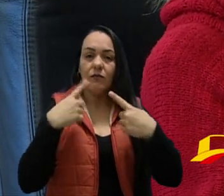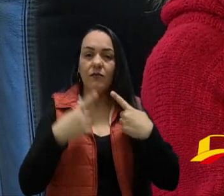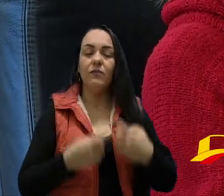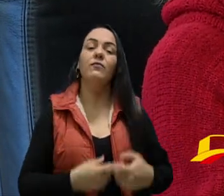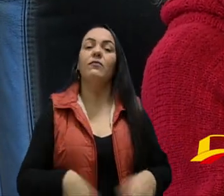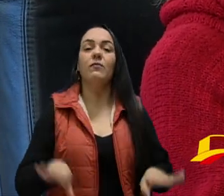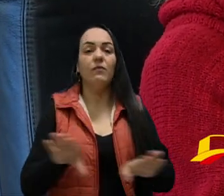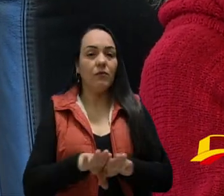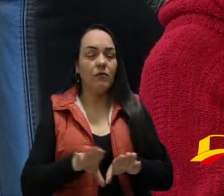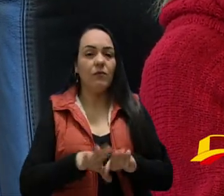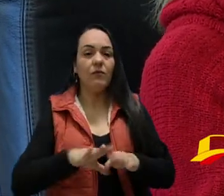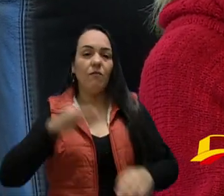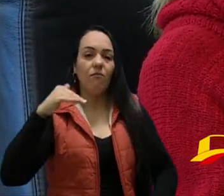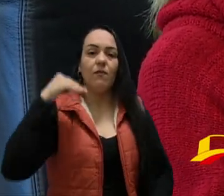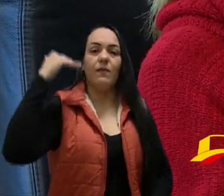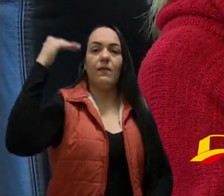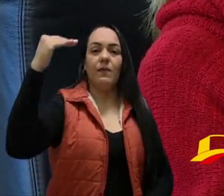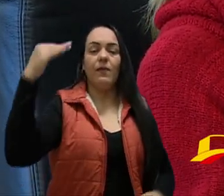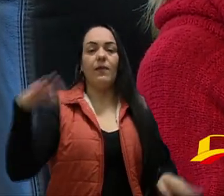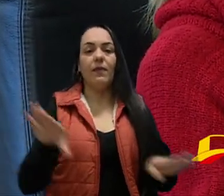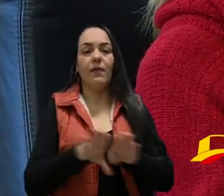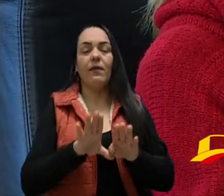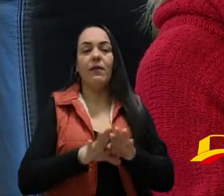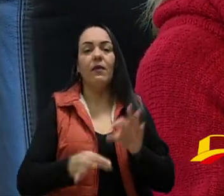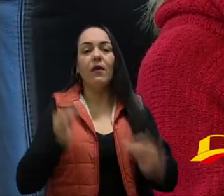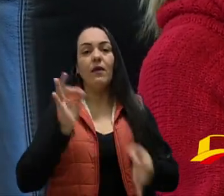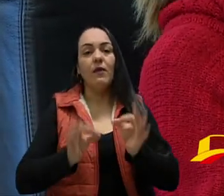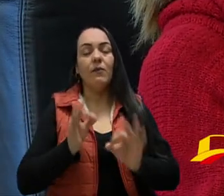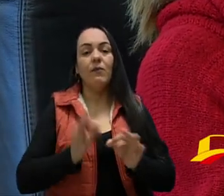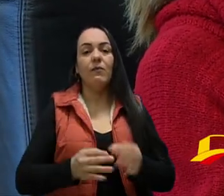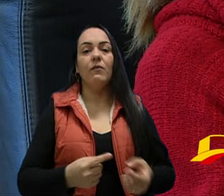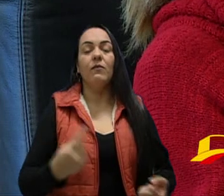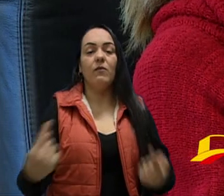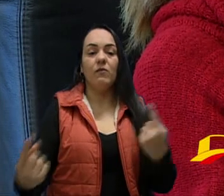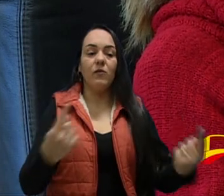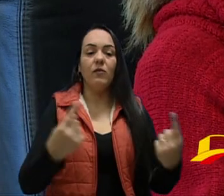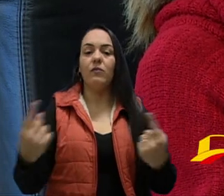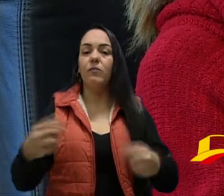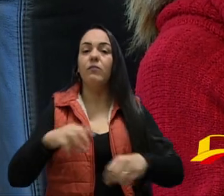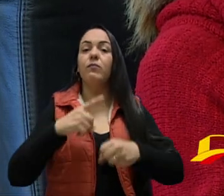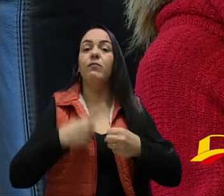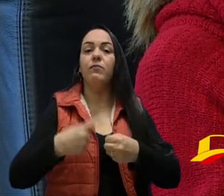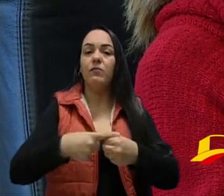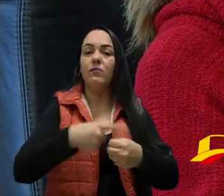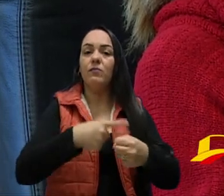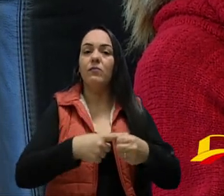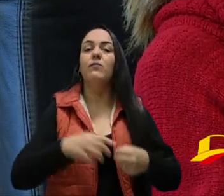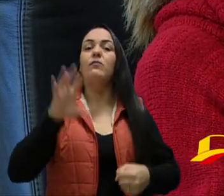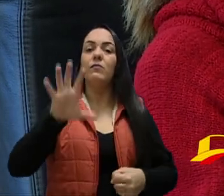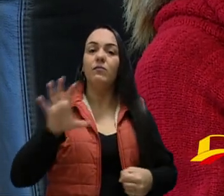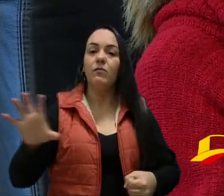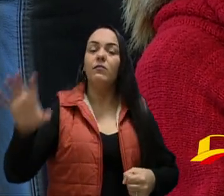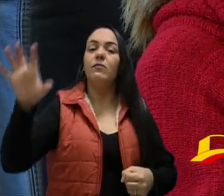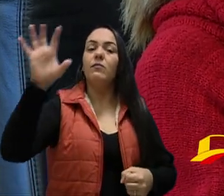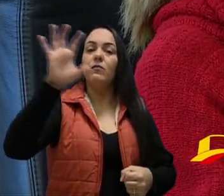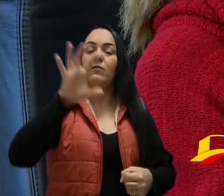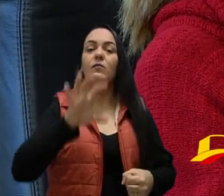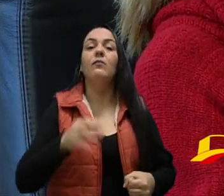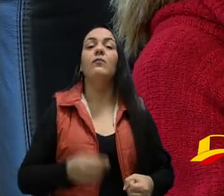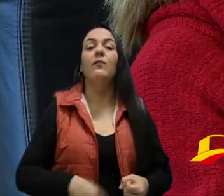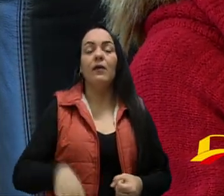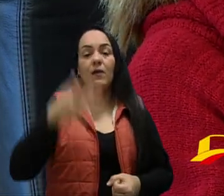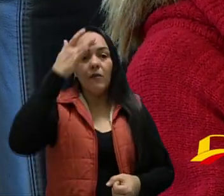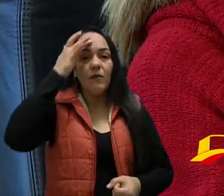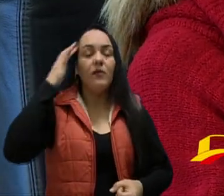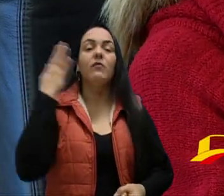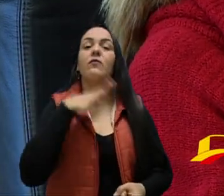vai para distâncias superiores de acordo com a necessidade de cada município o estado de cada município número de óbitos